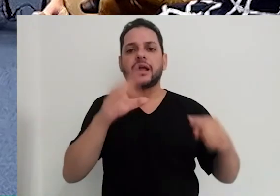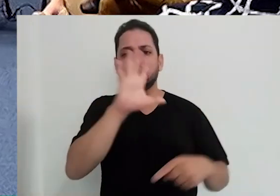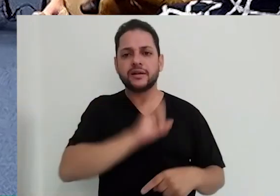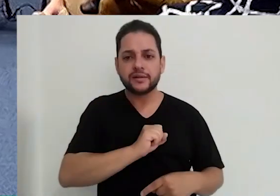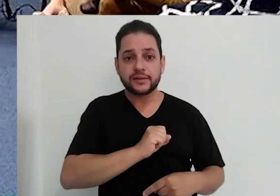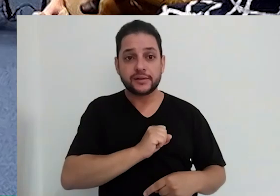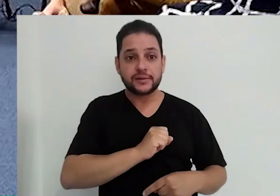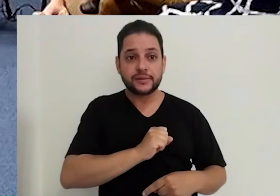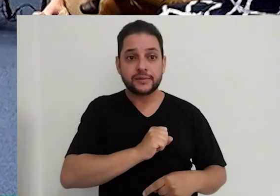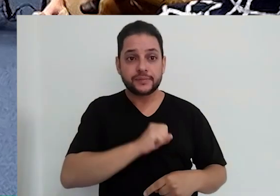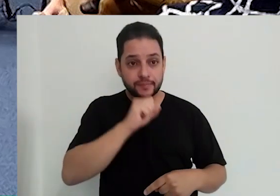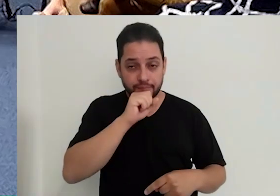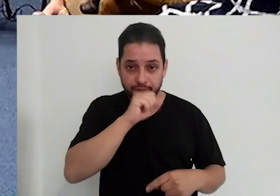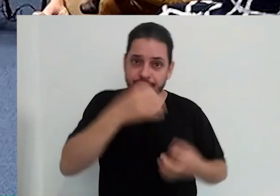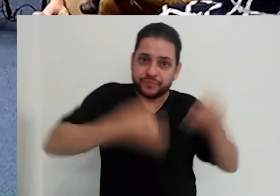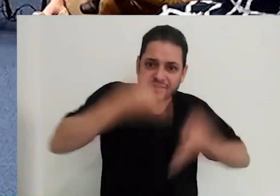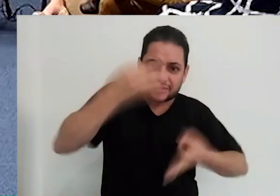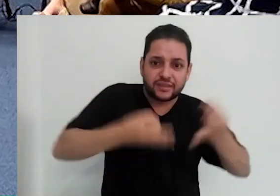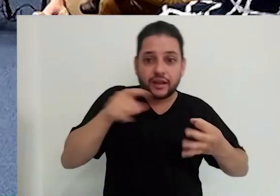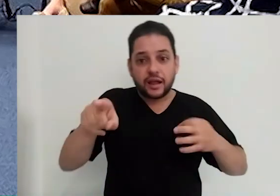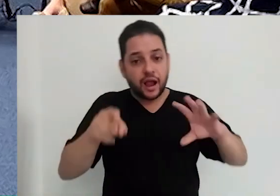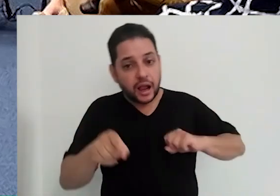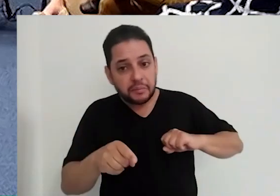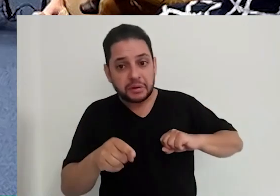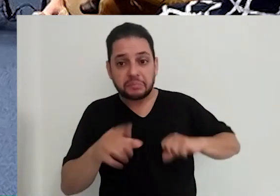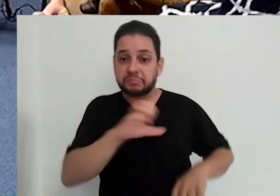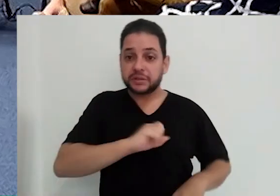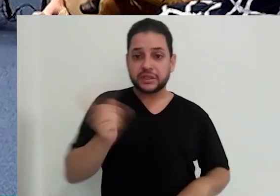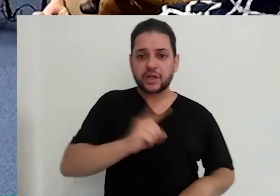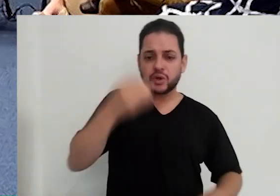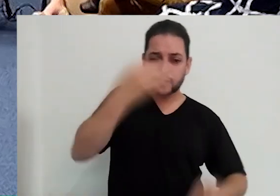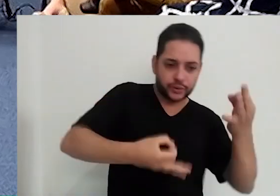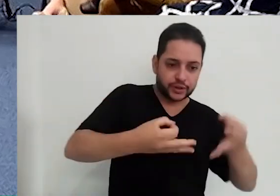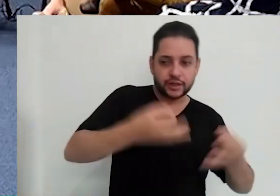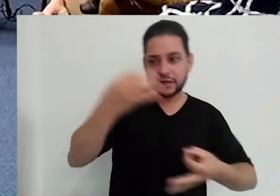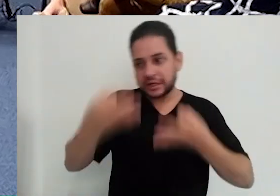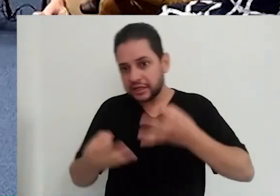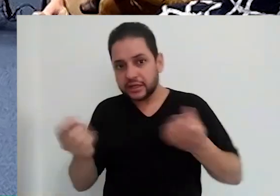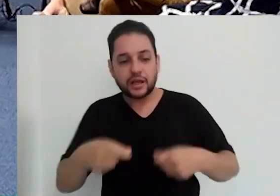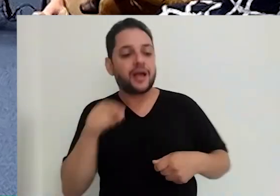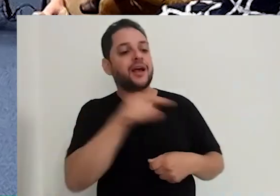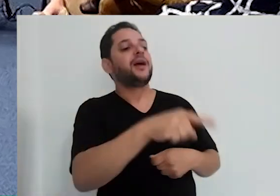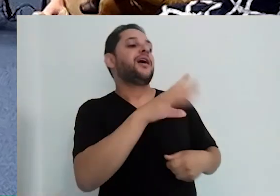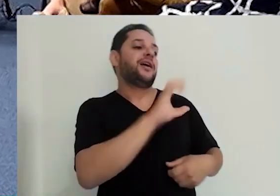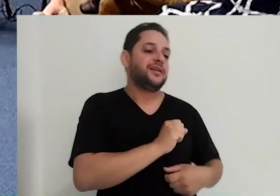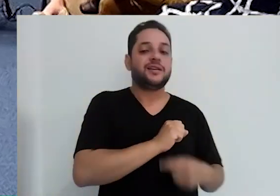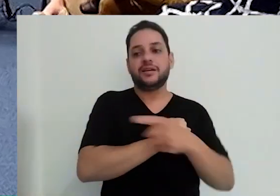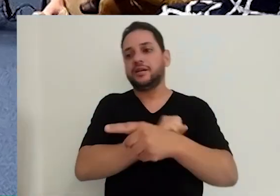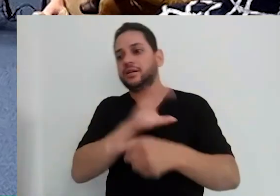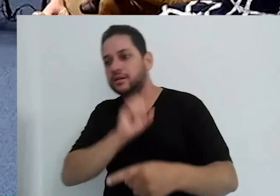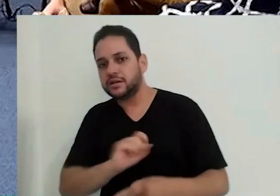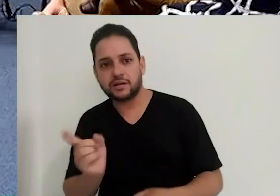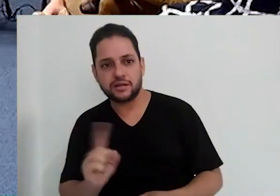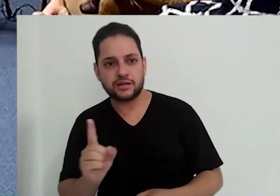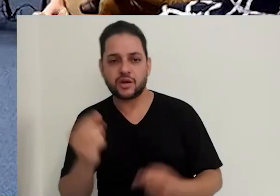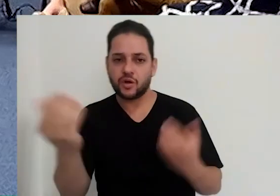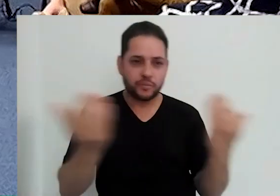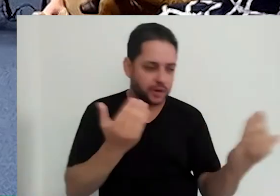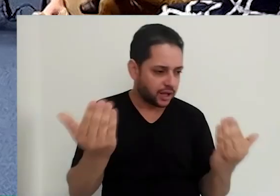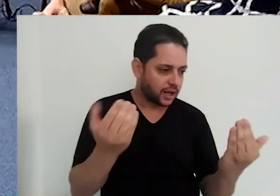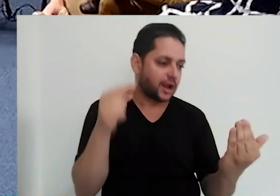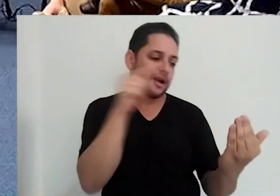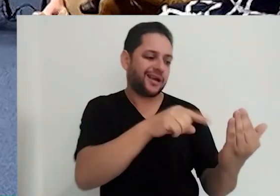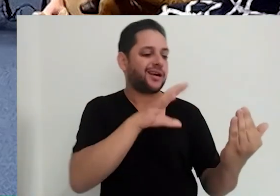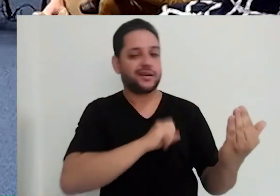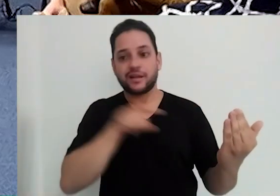como julgar quem ama e quem não ama porque não existe assim isso é amor Ah isso tudo aqui eu vou comparar com isso aqui e isso aqui não é amor não